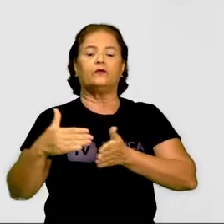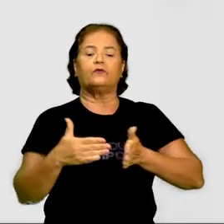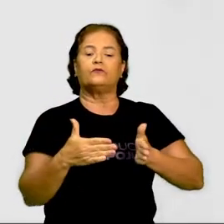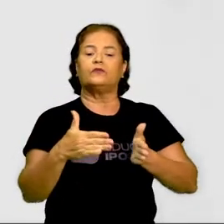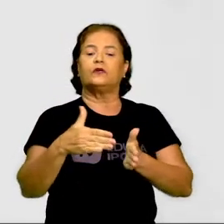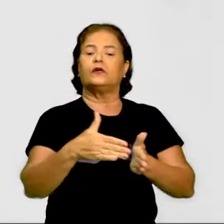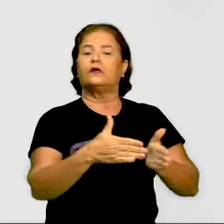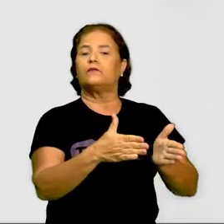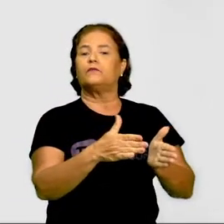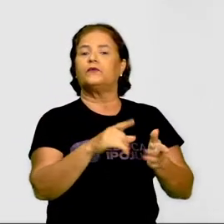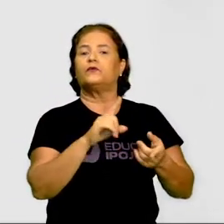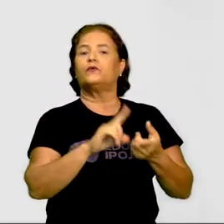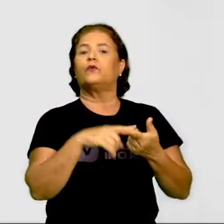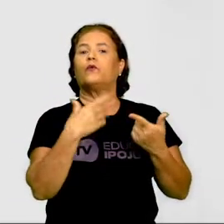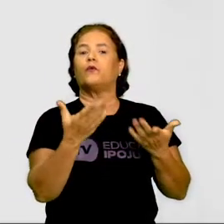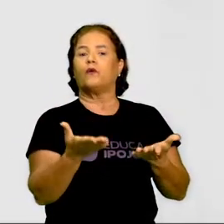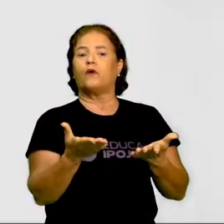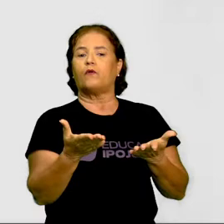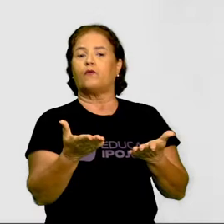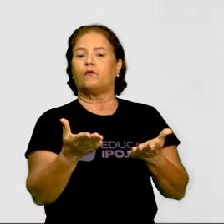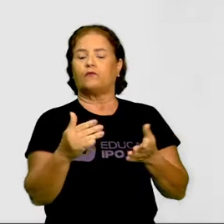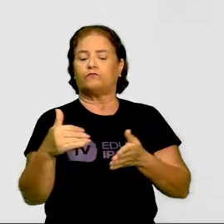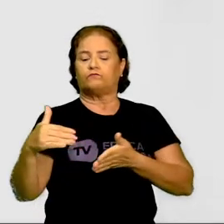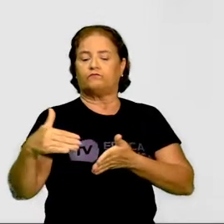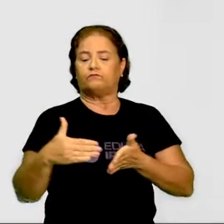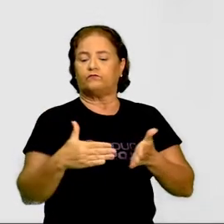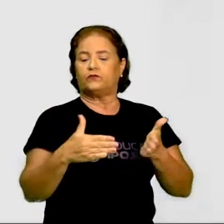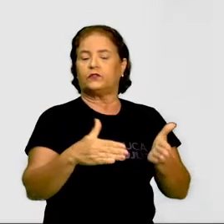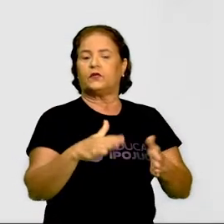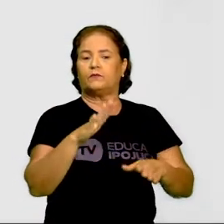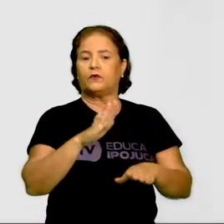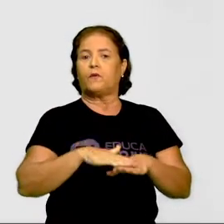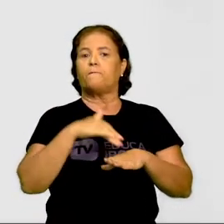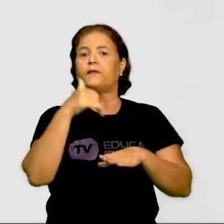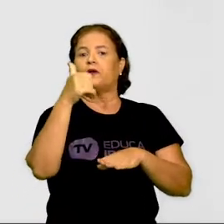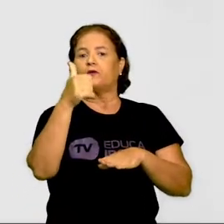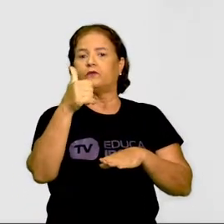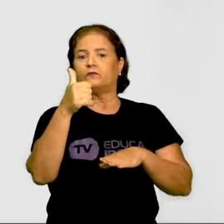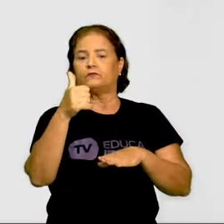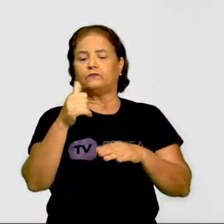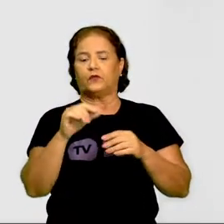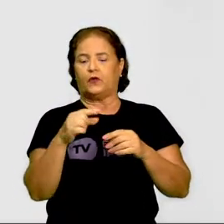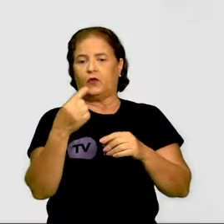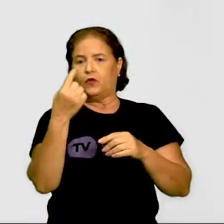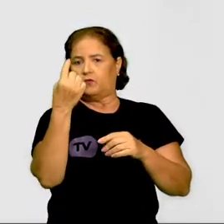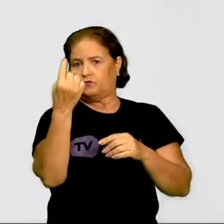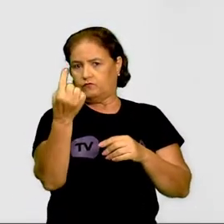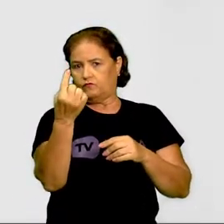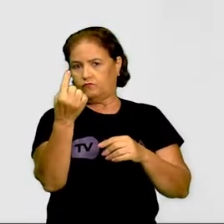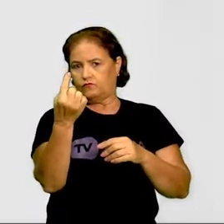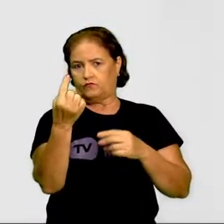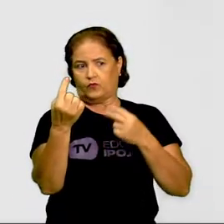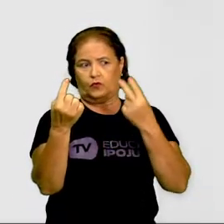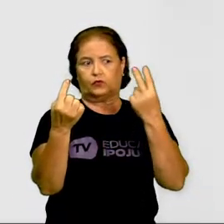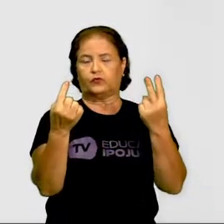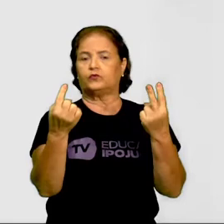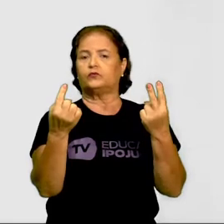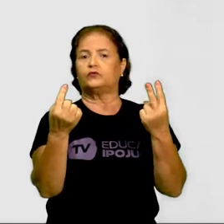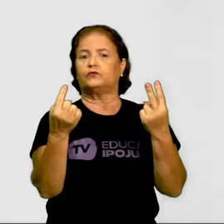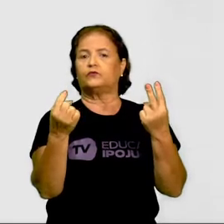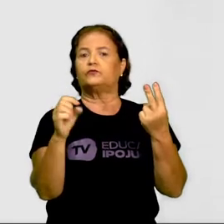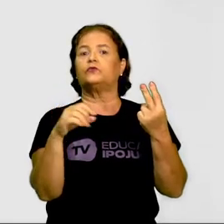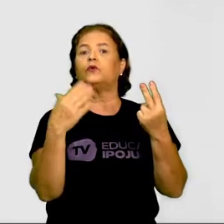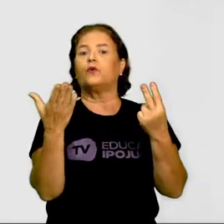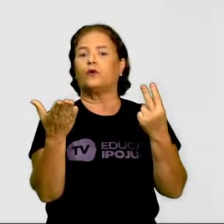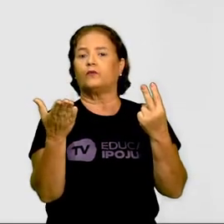ó, dá para perceber qual o caminho maior? É o 2 ou é o 1?